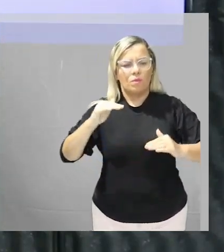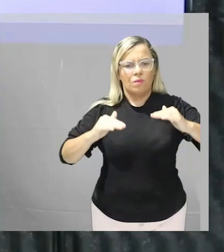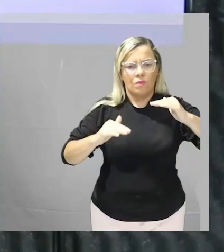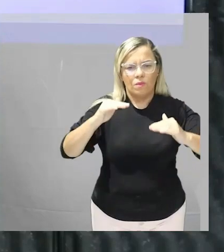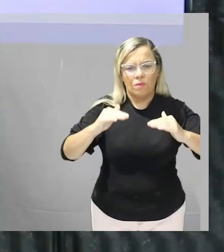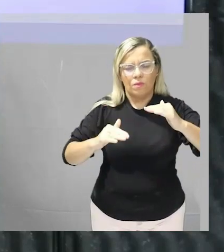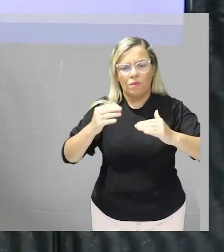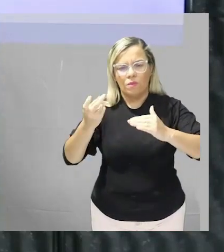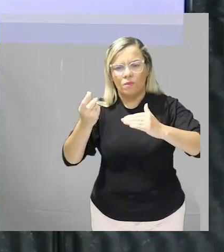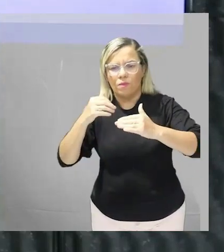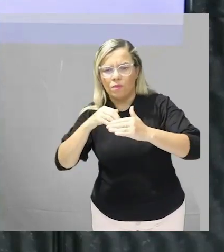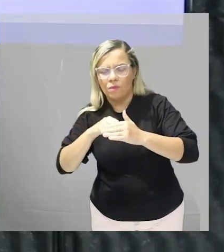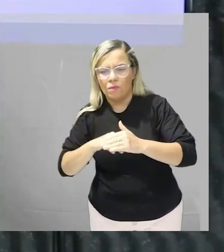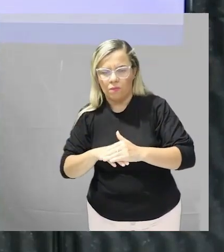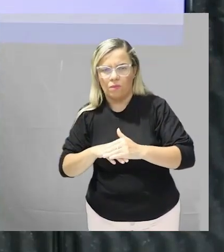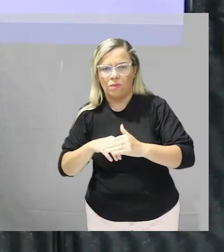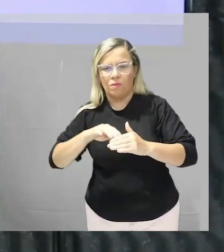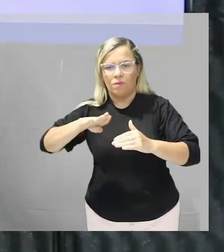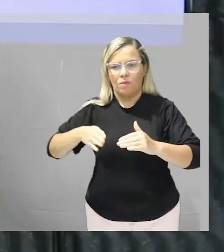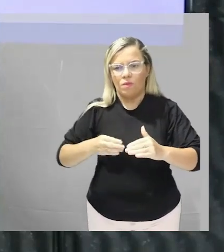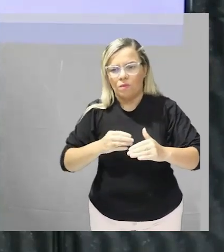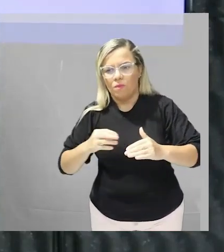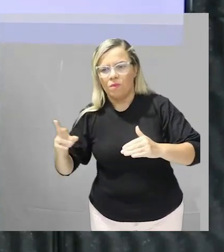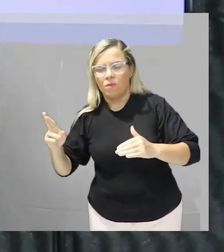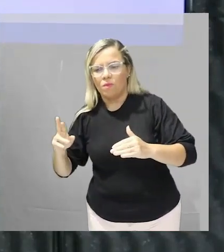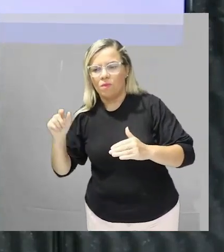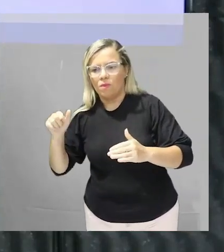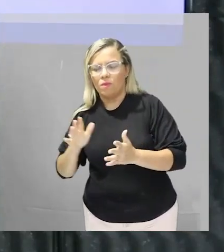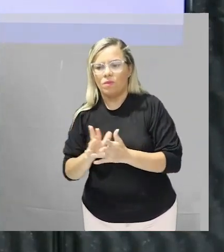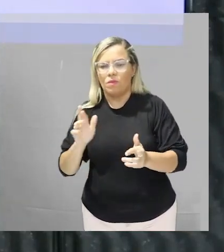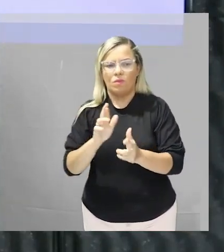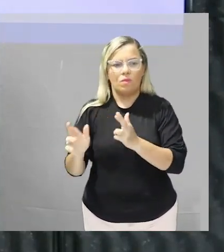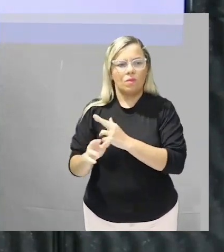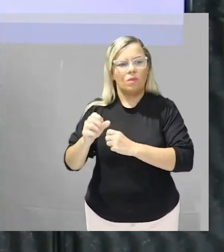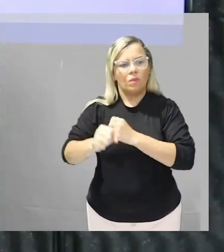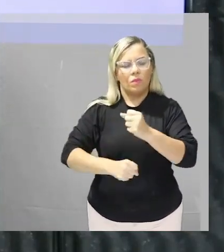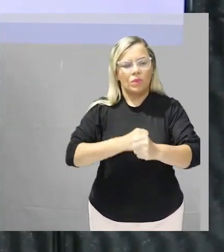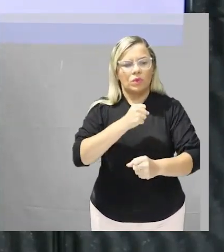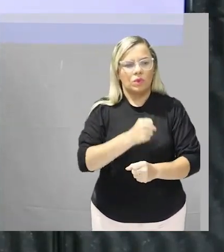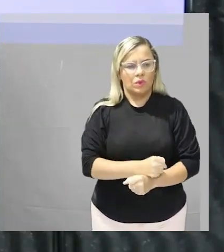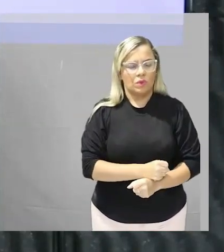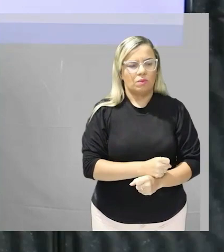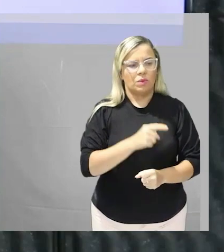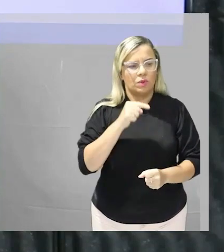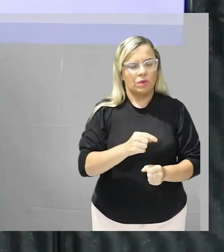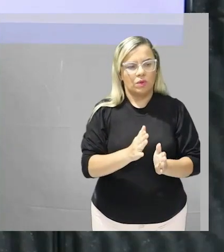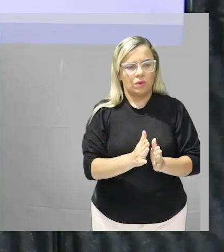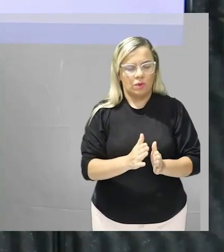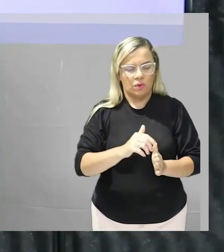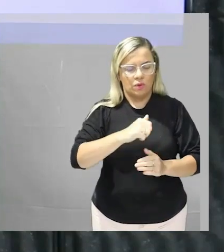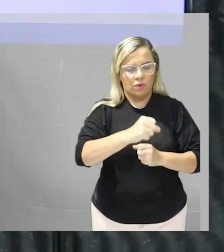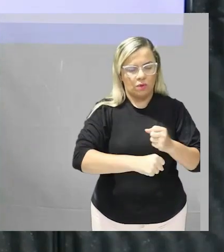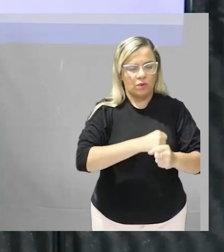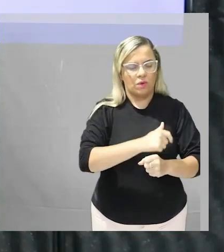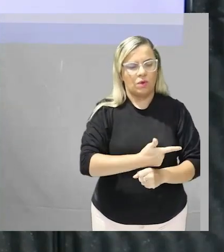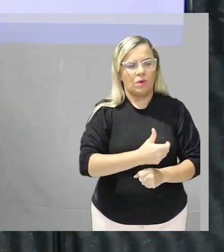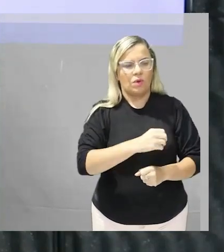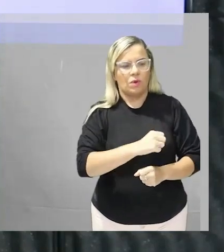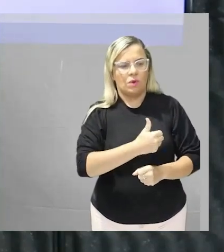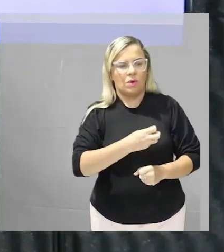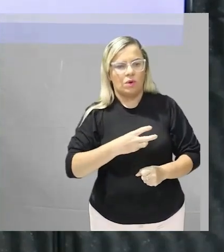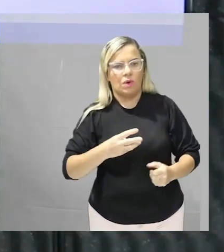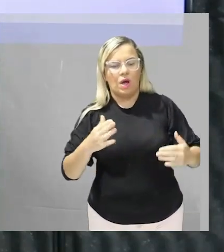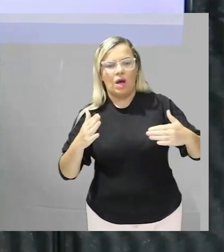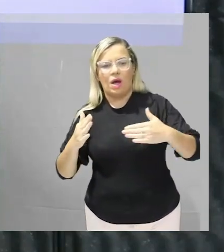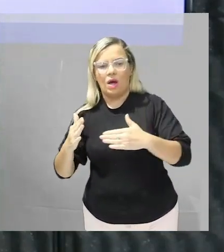aritmética de investimento em bilhões referente aos anos de 2013 a